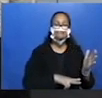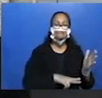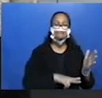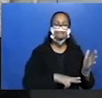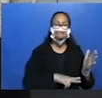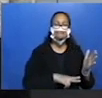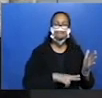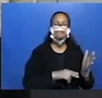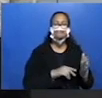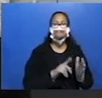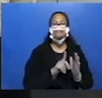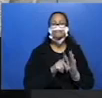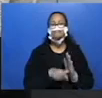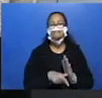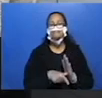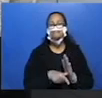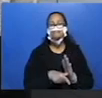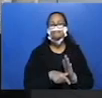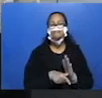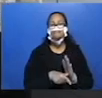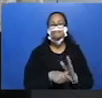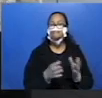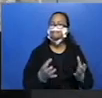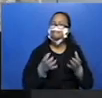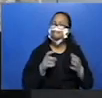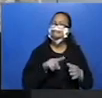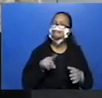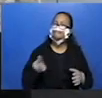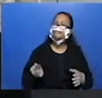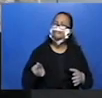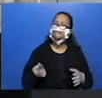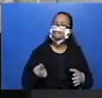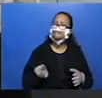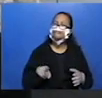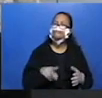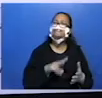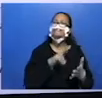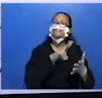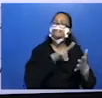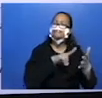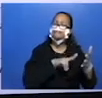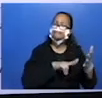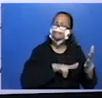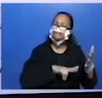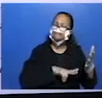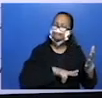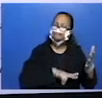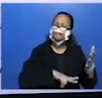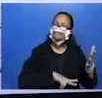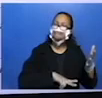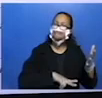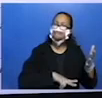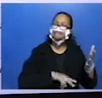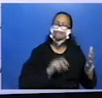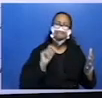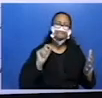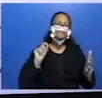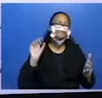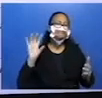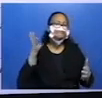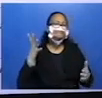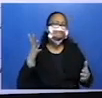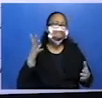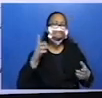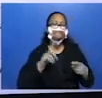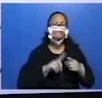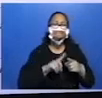Múmias. Depois, eu quero que vocês terminem a leitura em casa. Façam isso para vocês saberem o que aconteceu e por que